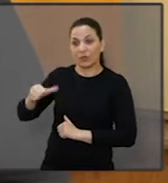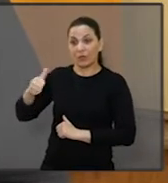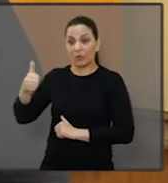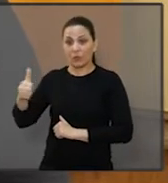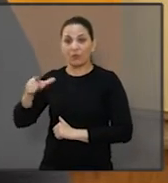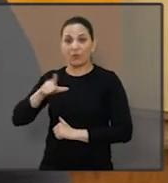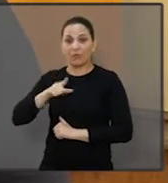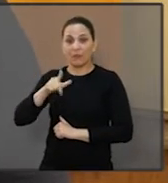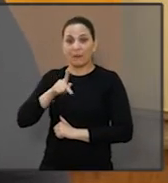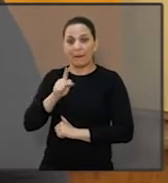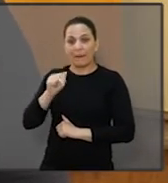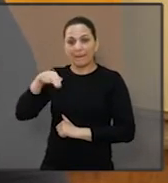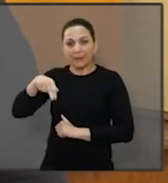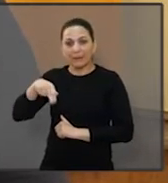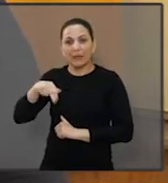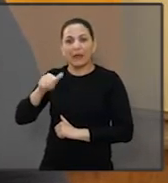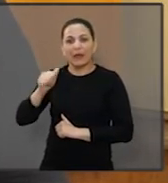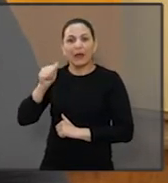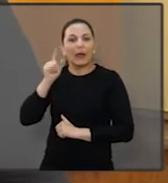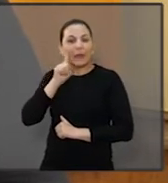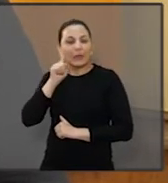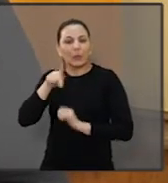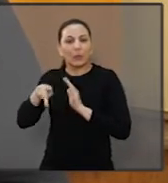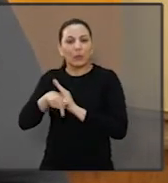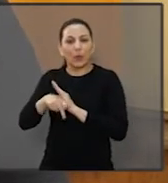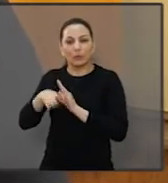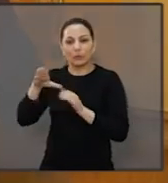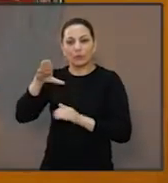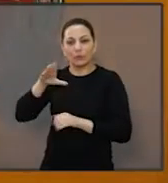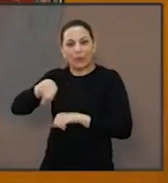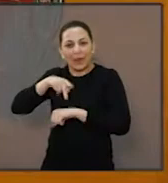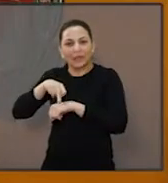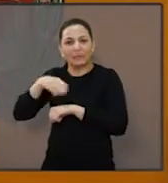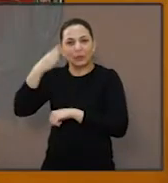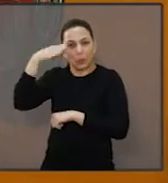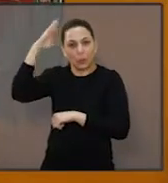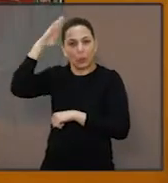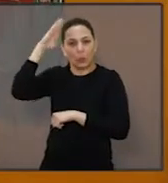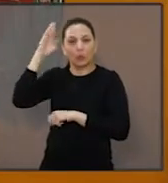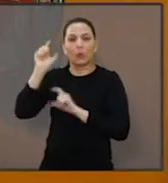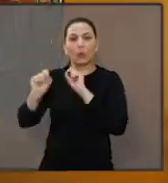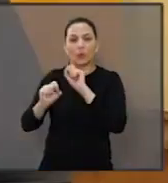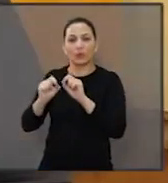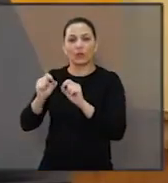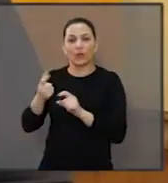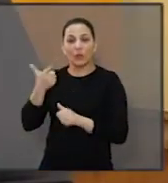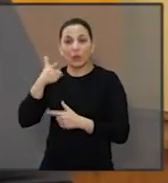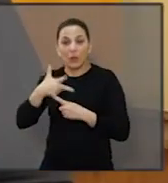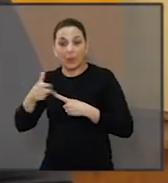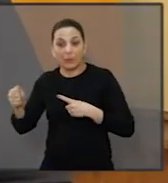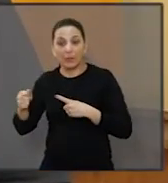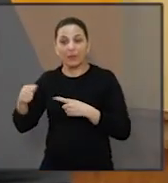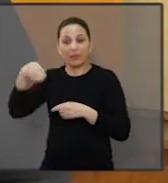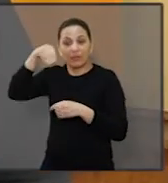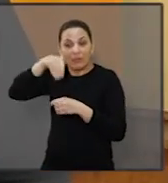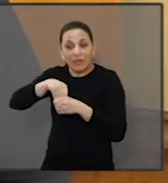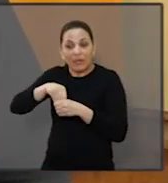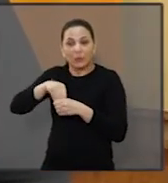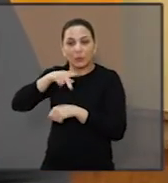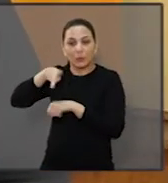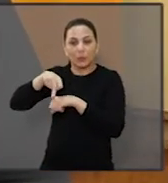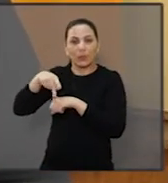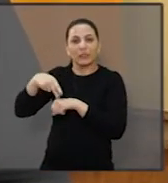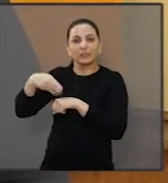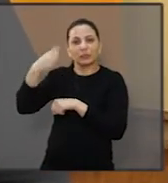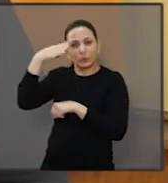aquele Pan-Americano em Cuba, né, onde a gente também foi um sucesso. A gente foi campeã Pan-Americana em Cuba, dentro de Cuba, que o